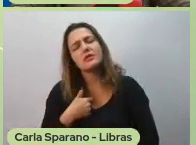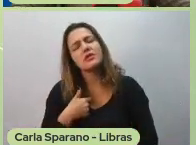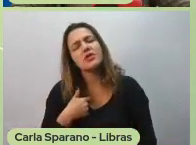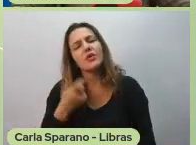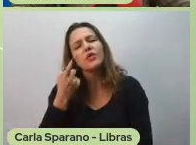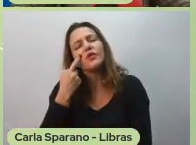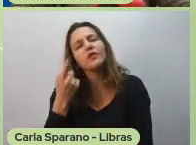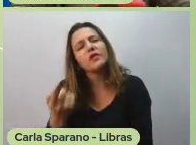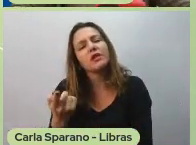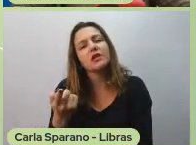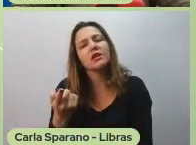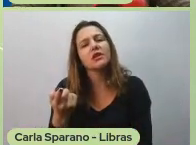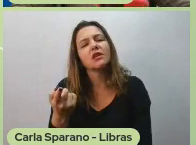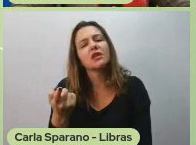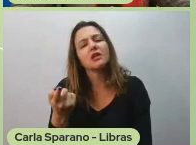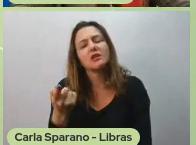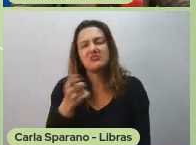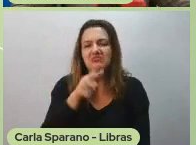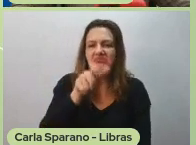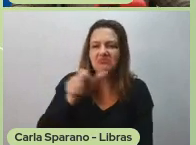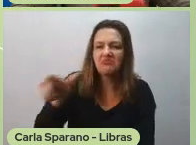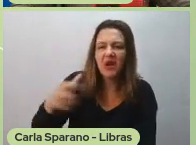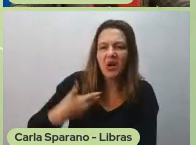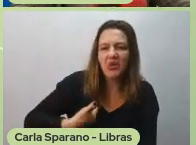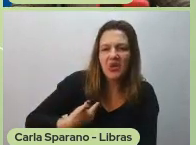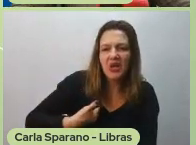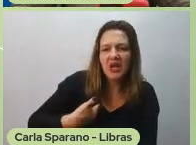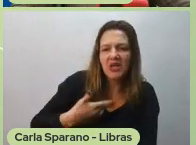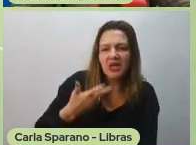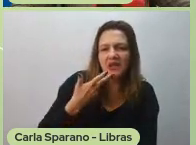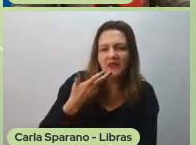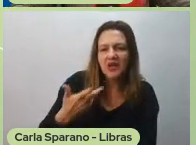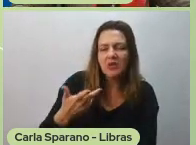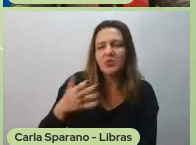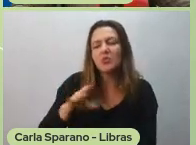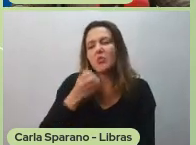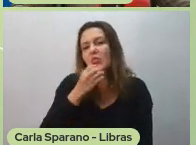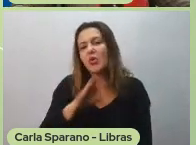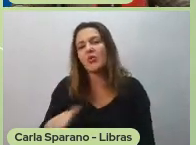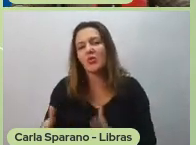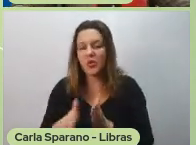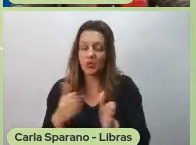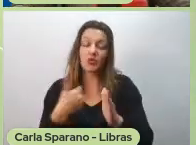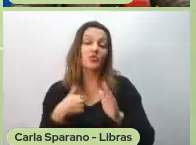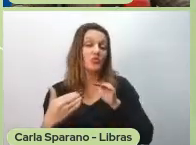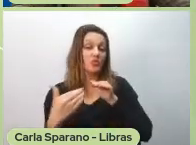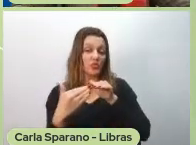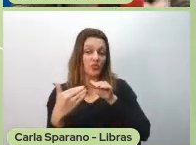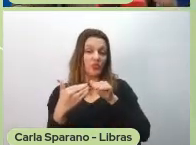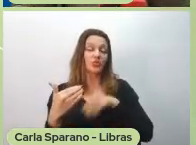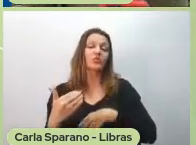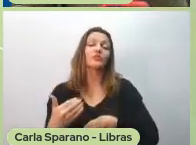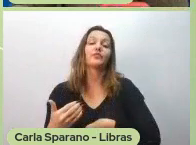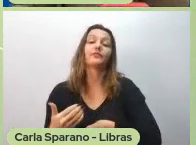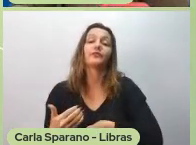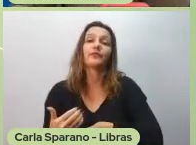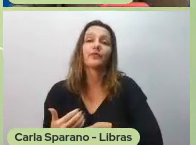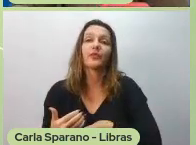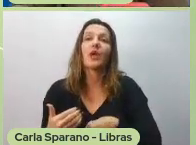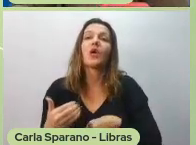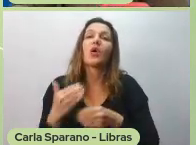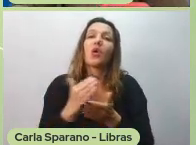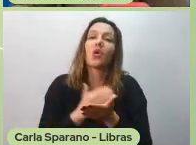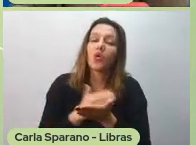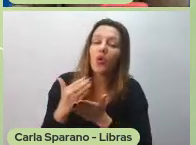uma das colegas de painel comentar que um bom caminho, e eu concordo, é começar a analisar